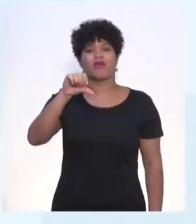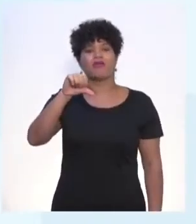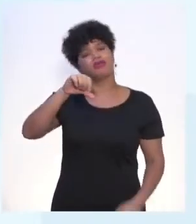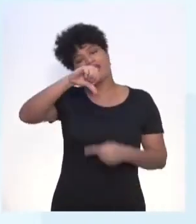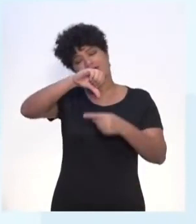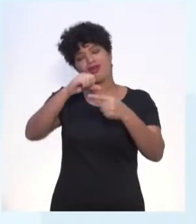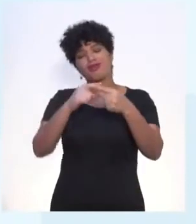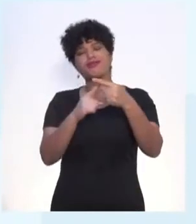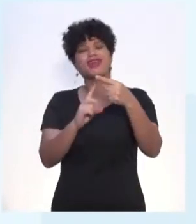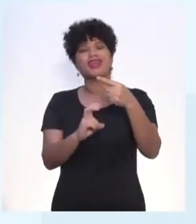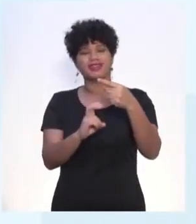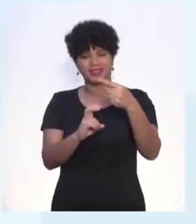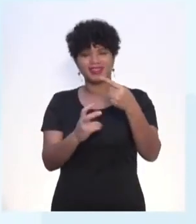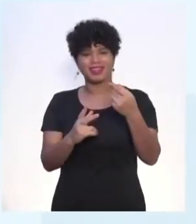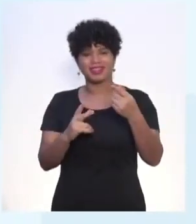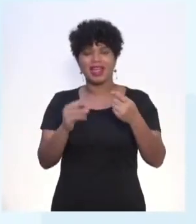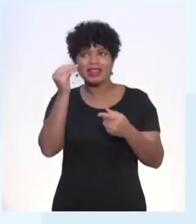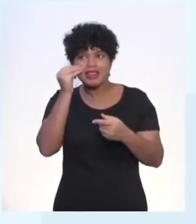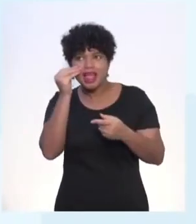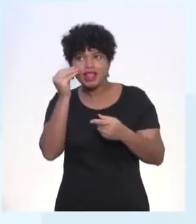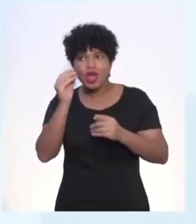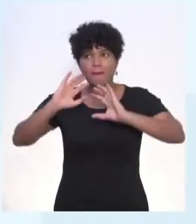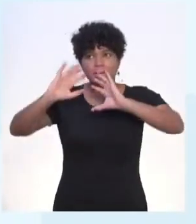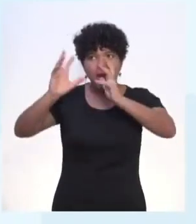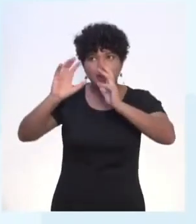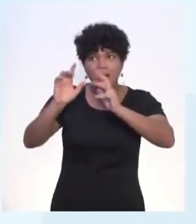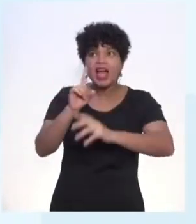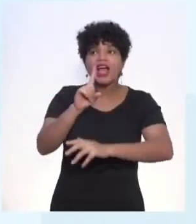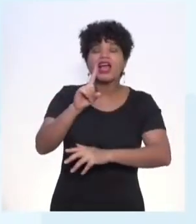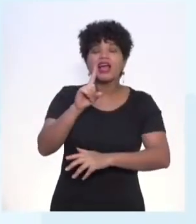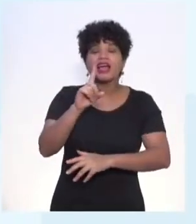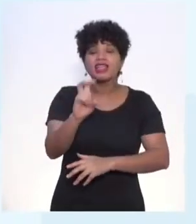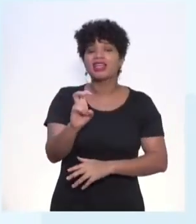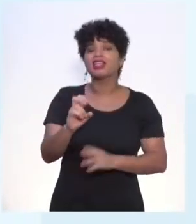bem. Então, acertou 9 arremessos num total de